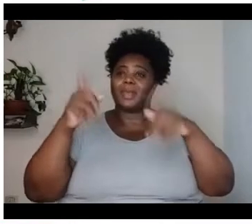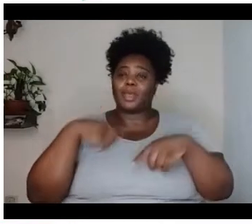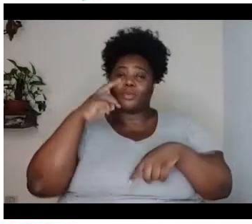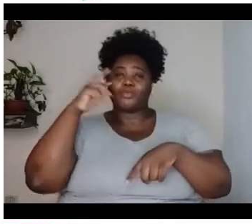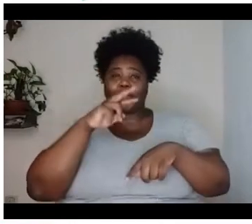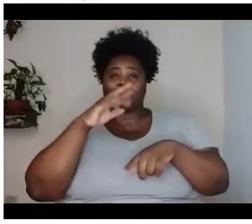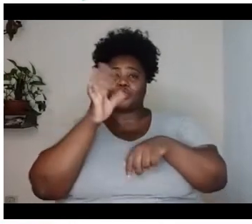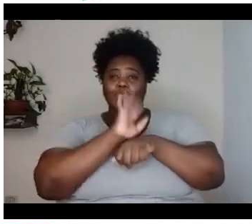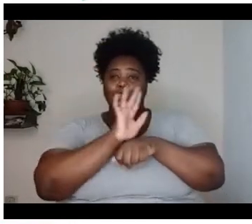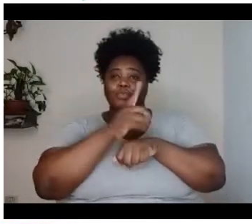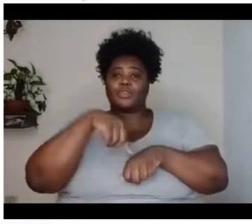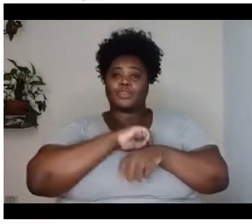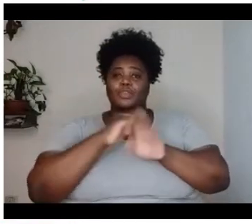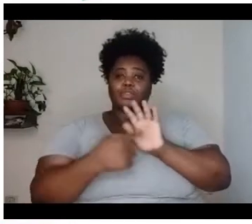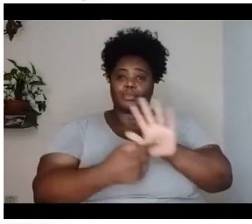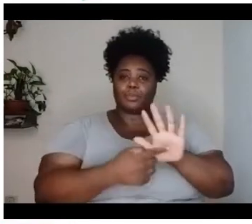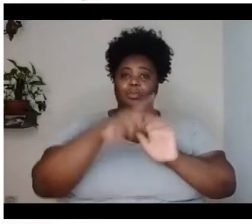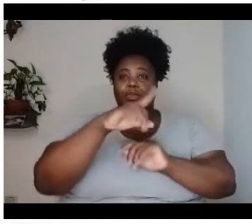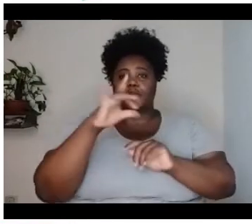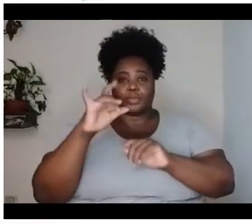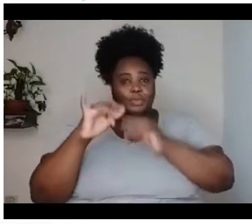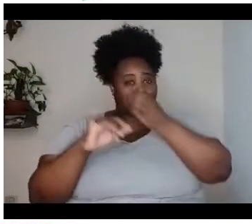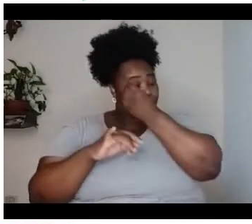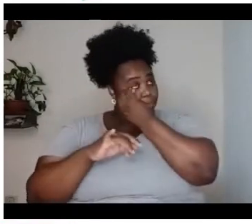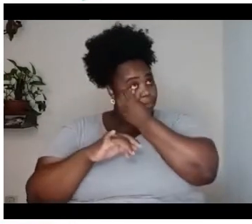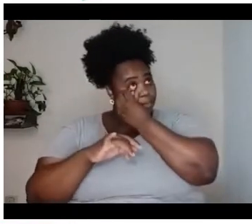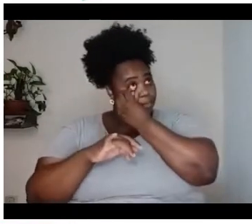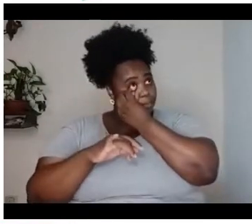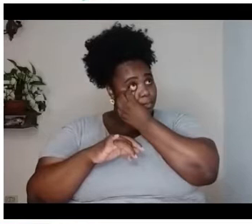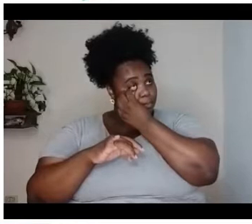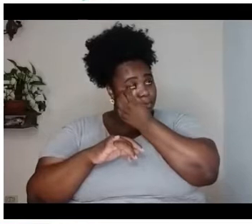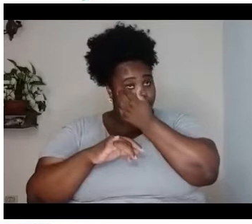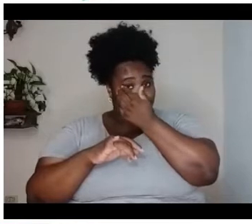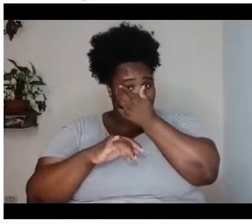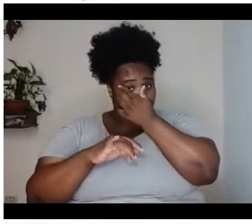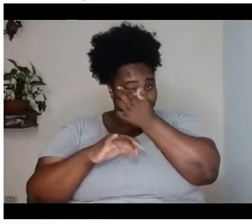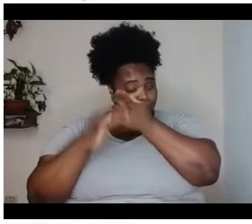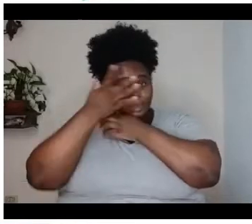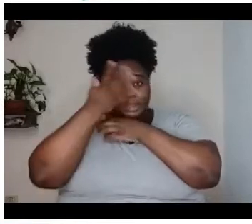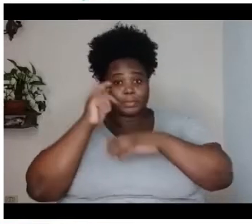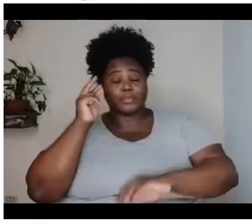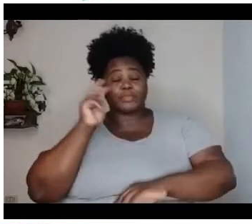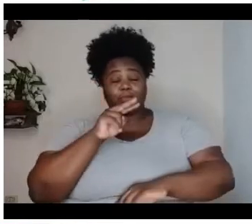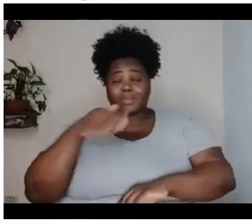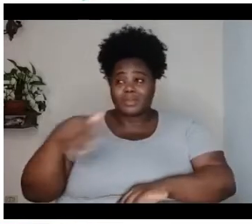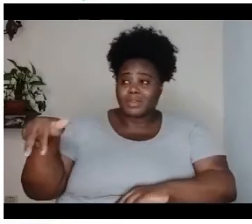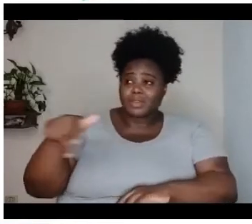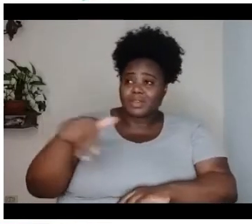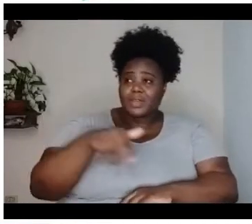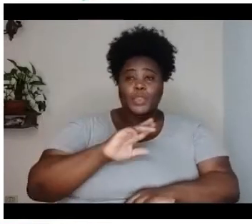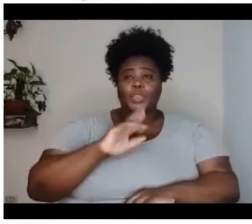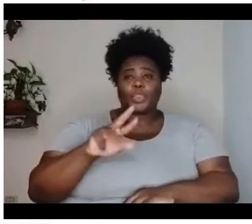a gente passou aí da publicação do Instagram, né? Certamente, né, a pessoa que estava passando lá não é só uma